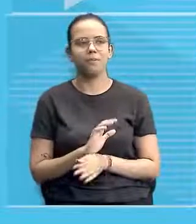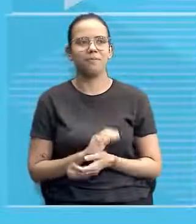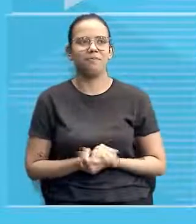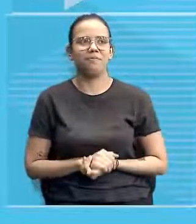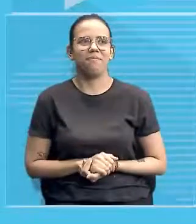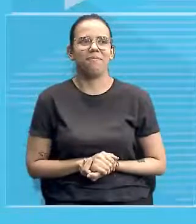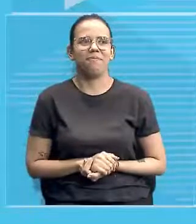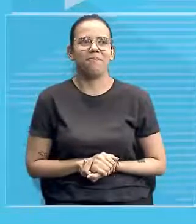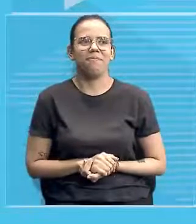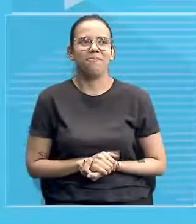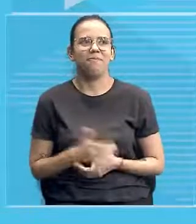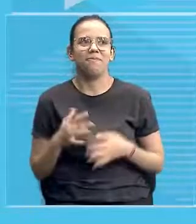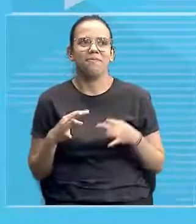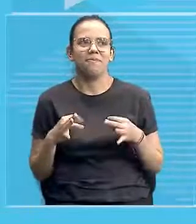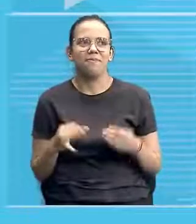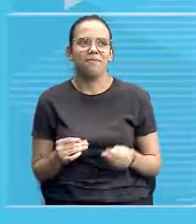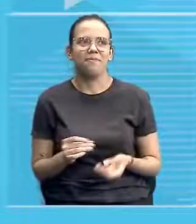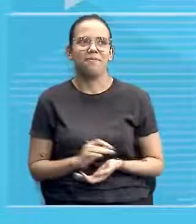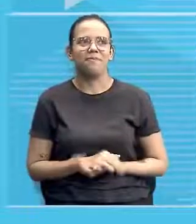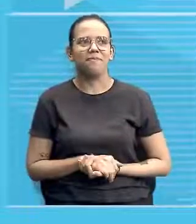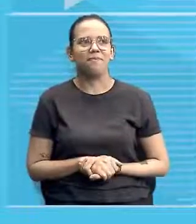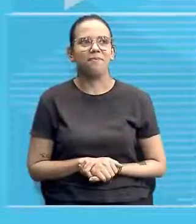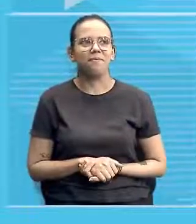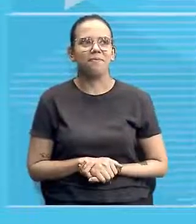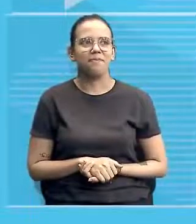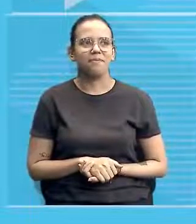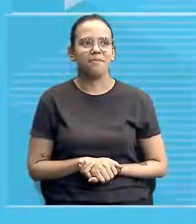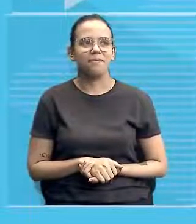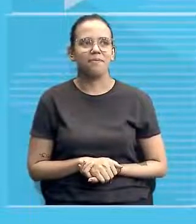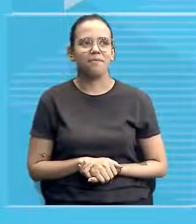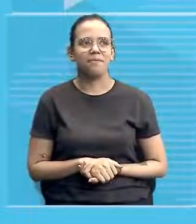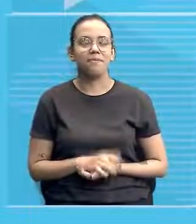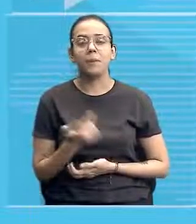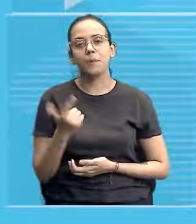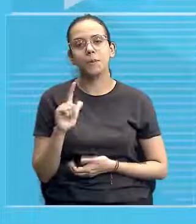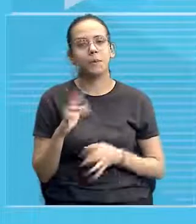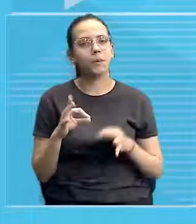total. As outras alternativas estão erradas.